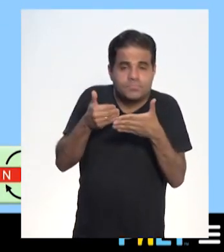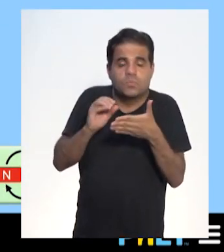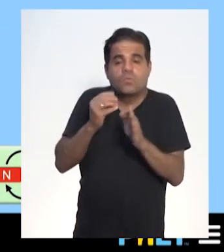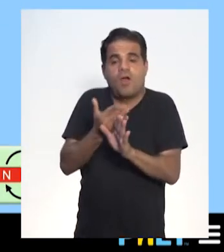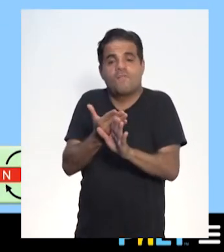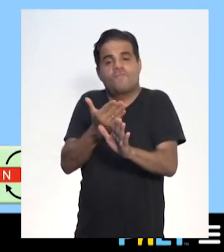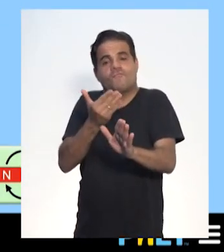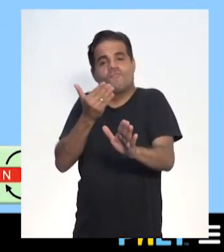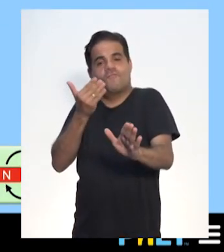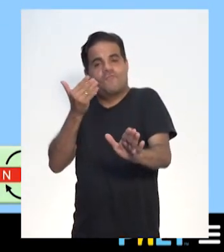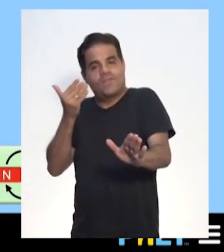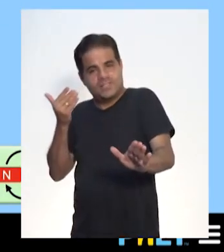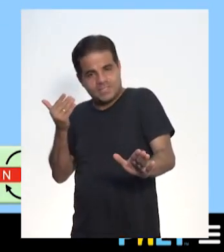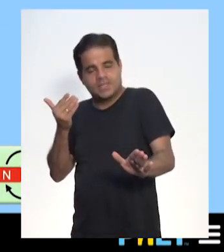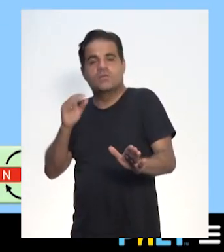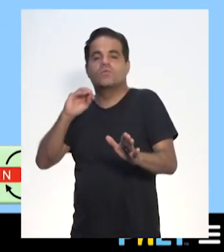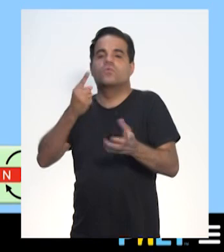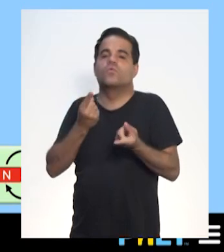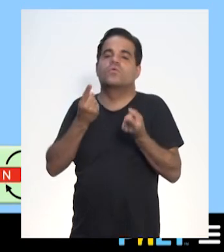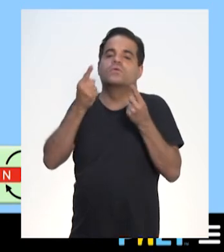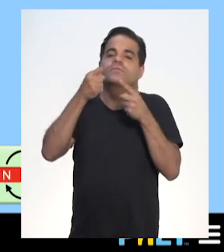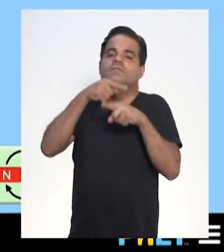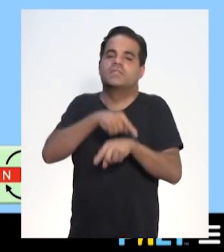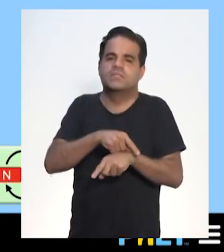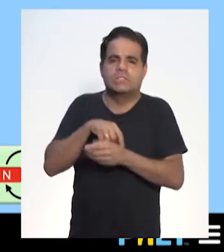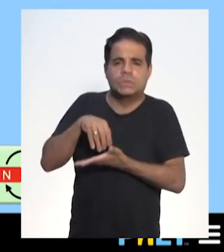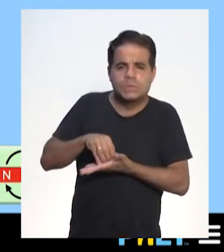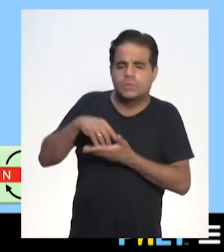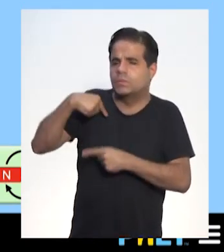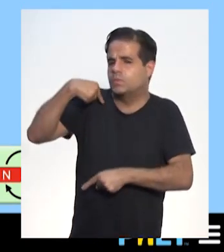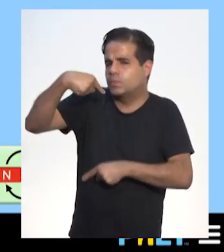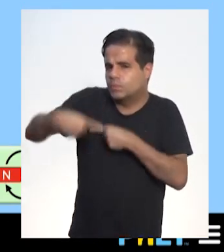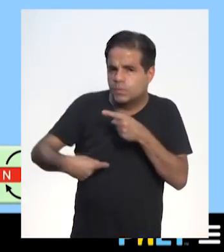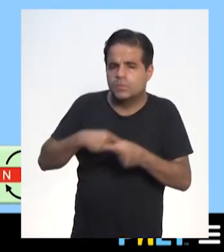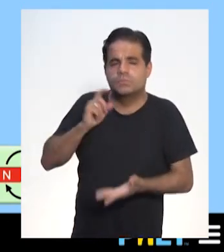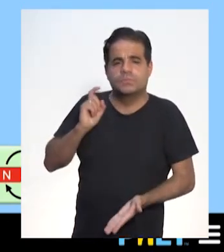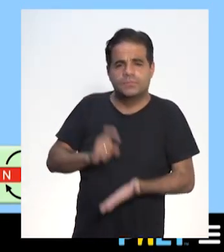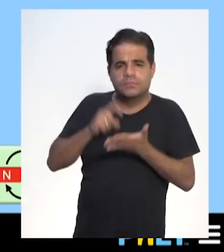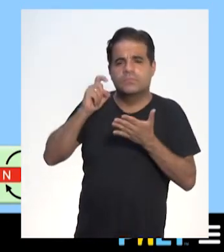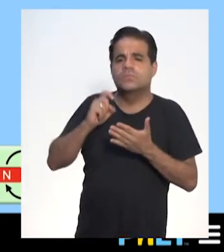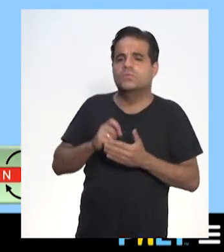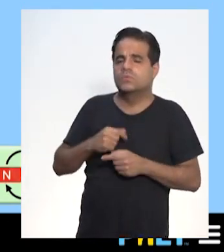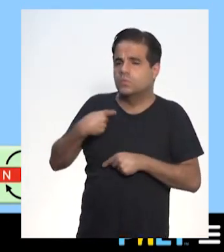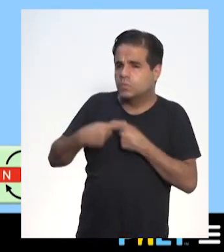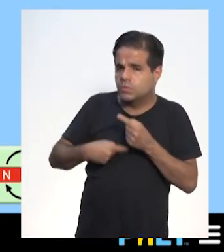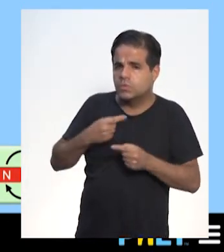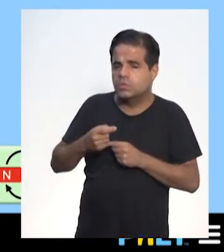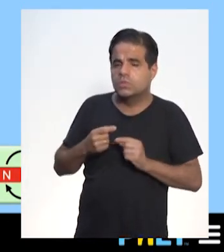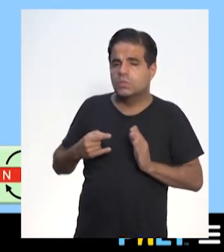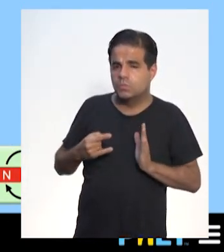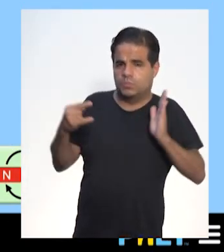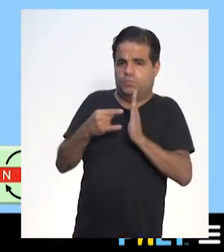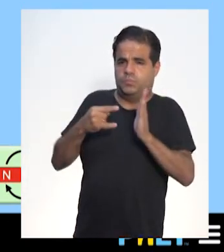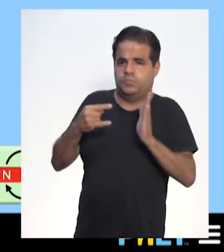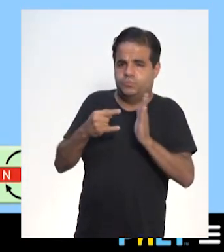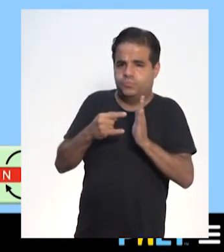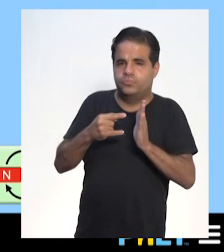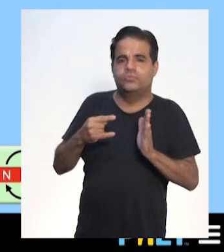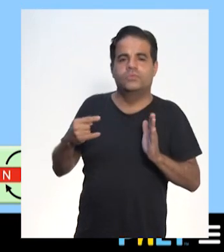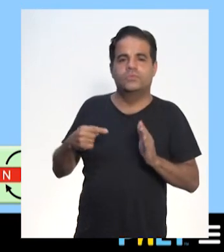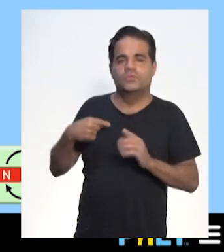né? Isso. Ou então invertendo os polos aí, girando o ímã, né? Tem um botão ali embaixo, né, Gilman? Você gira o ímã, né? Você girou, aí. Então aí